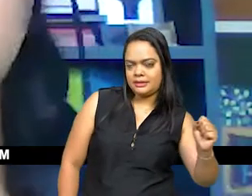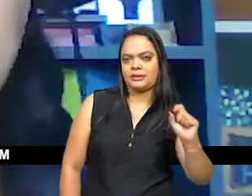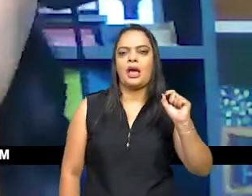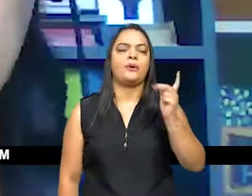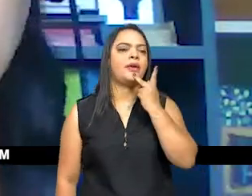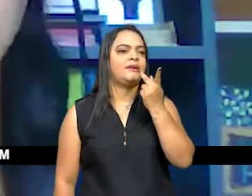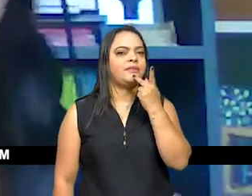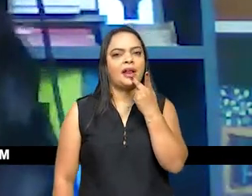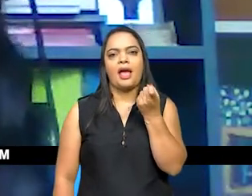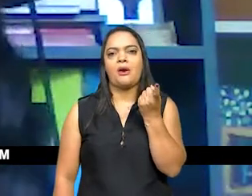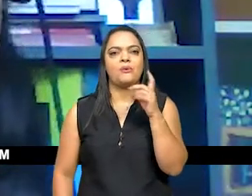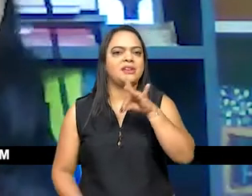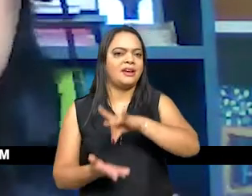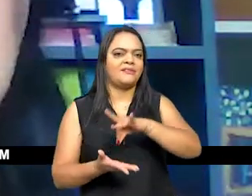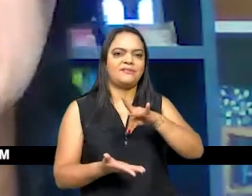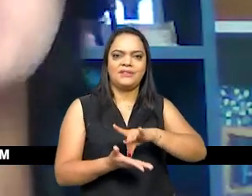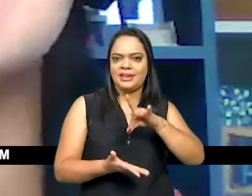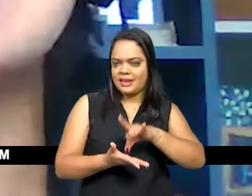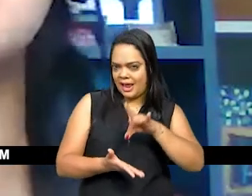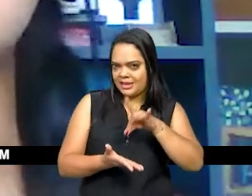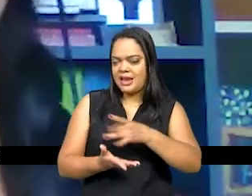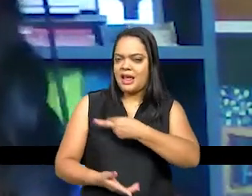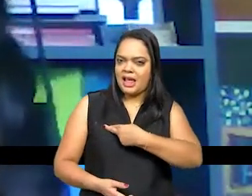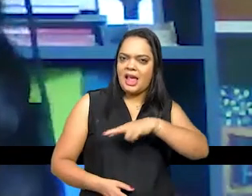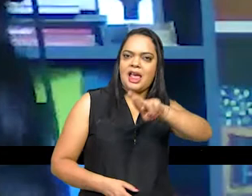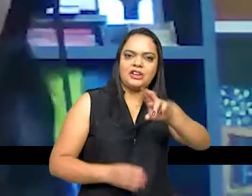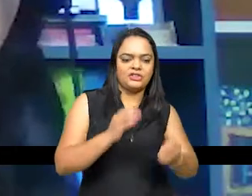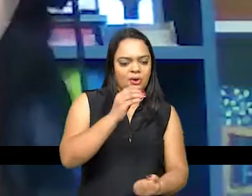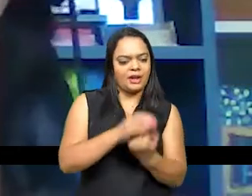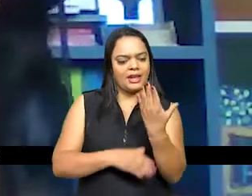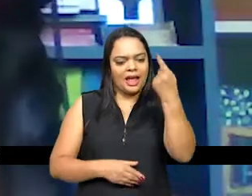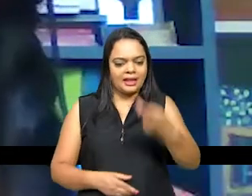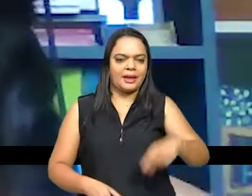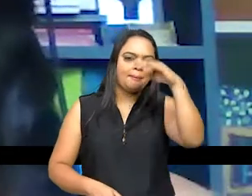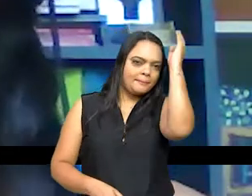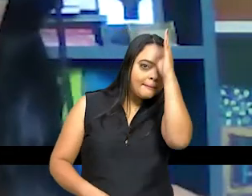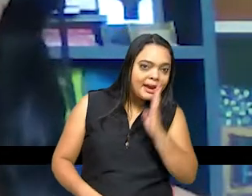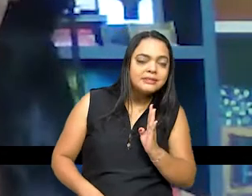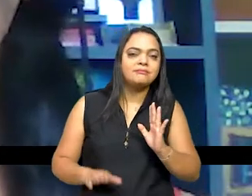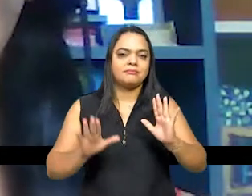verdadeira original religião brasileira, nascida em solo brasileiro. Mas a gente